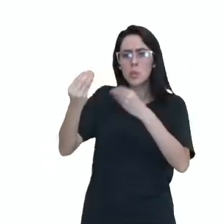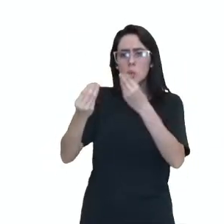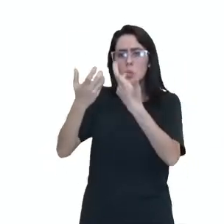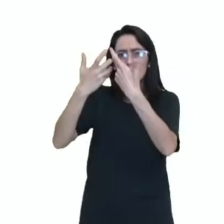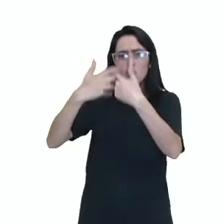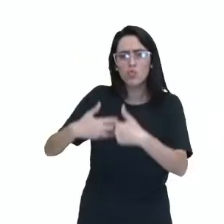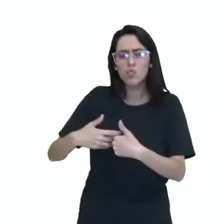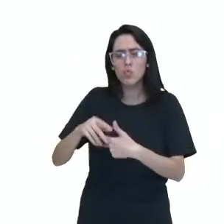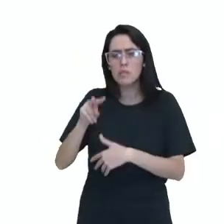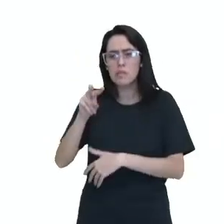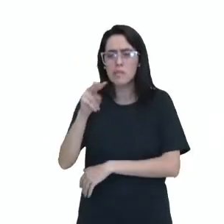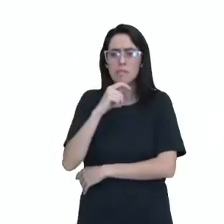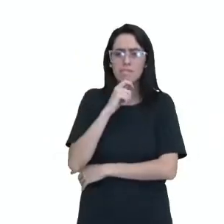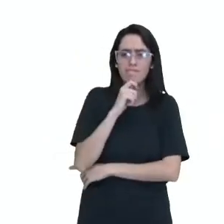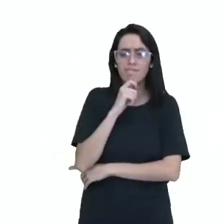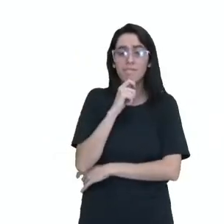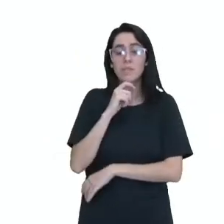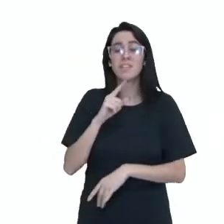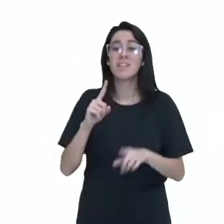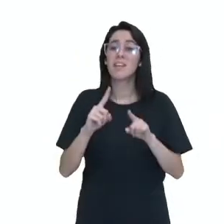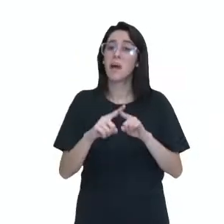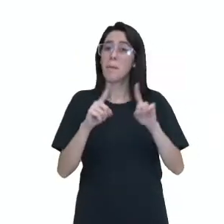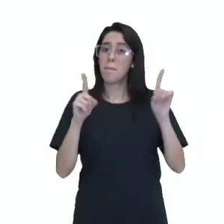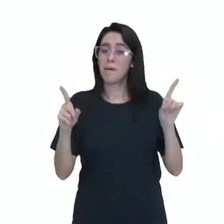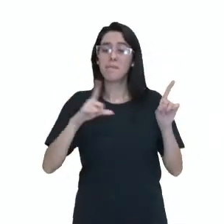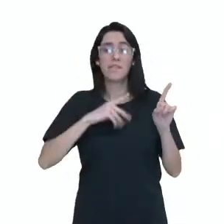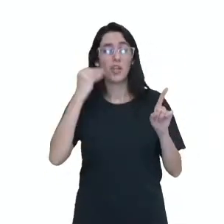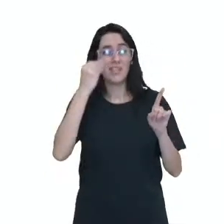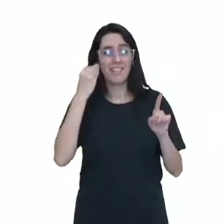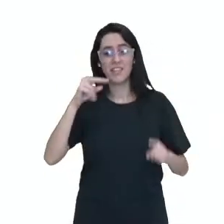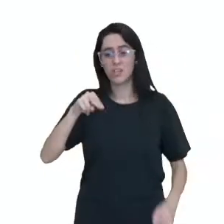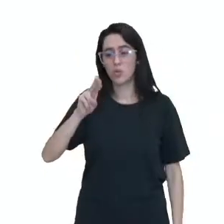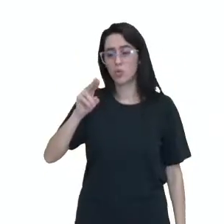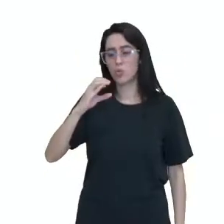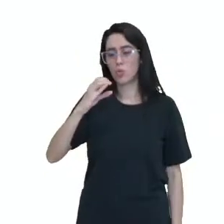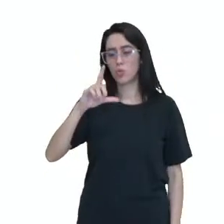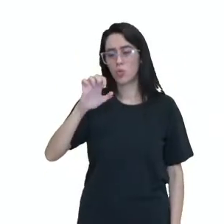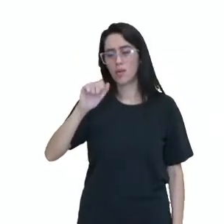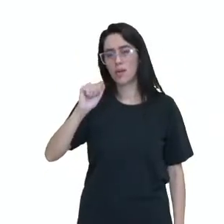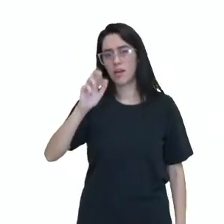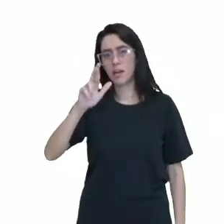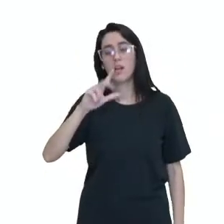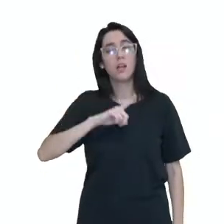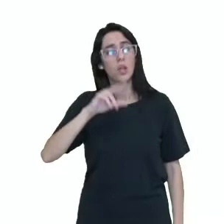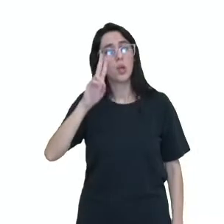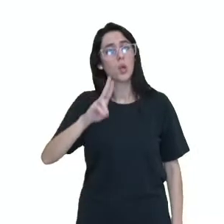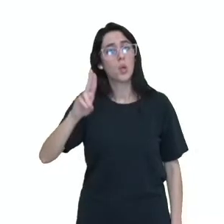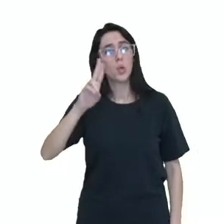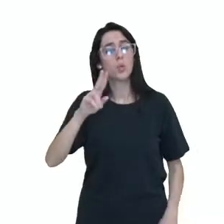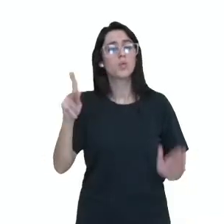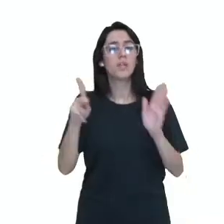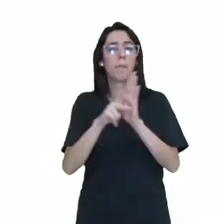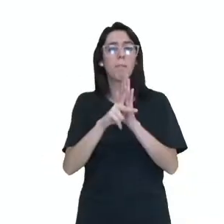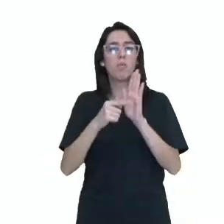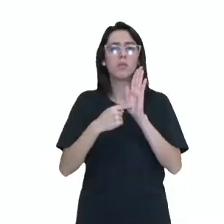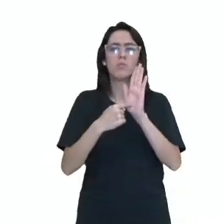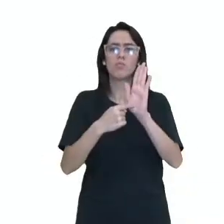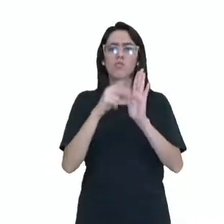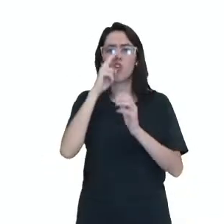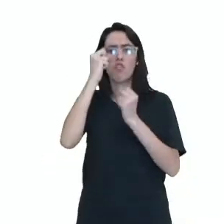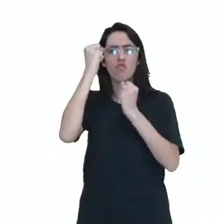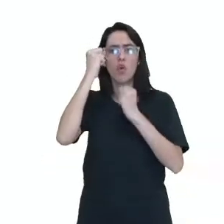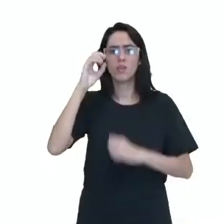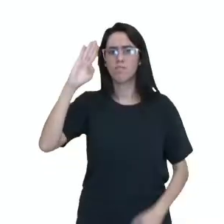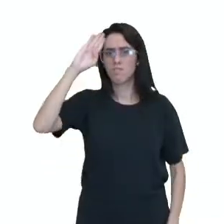e seus efeitos. No entanto, o teste nuclear tem sido também usado para a demonstração de força militar e científica do país